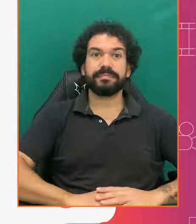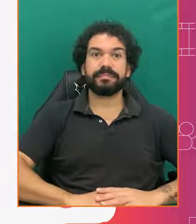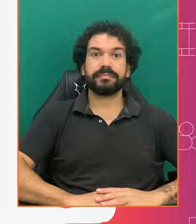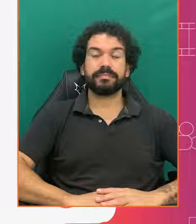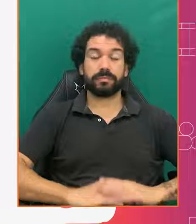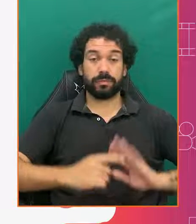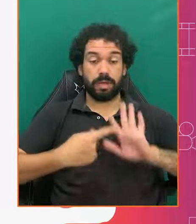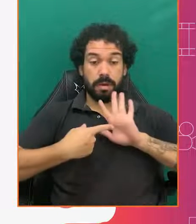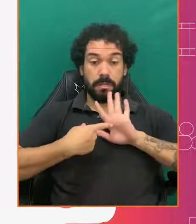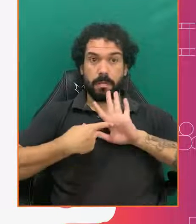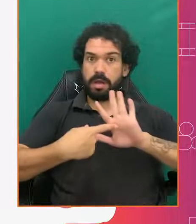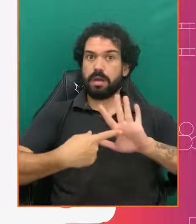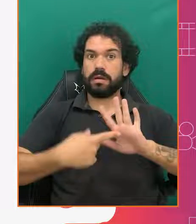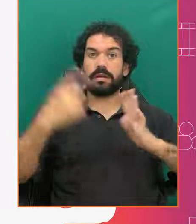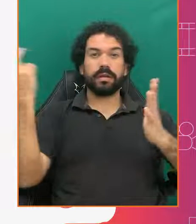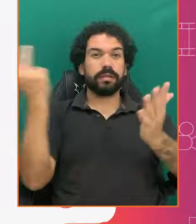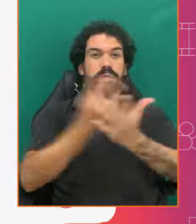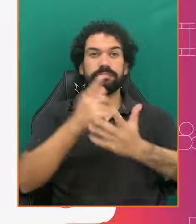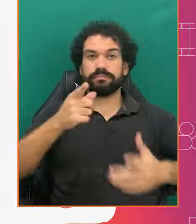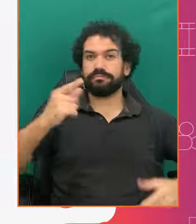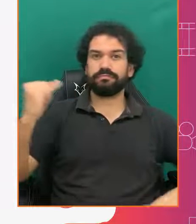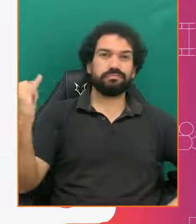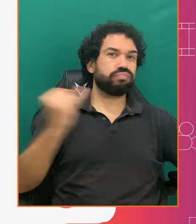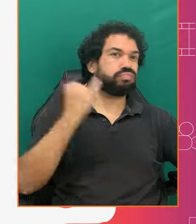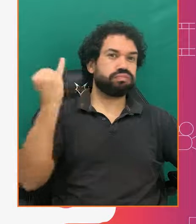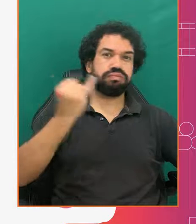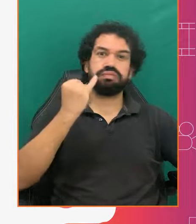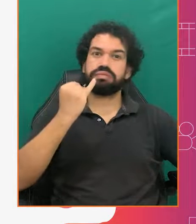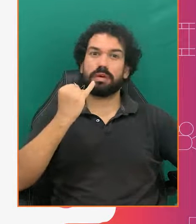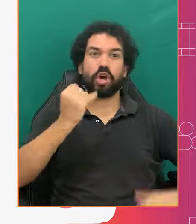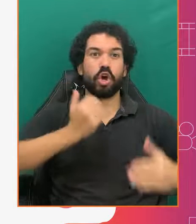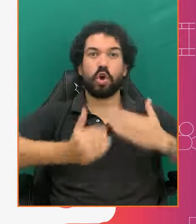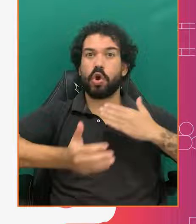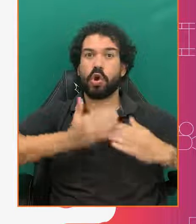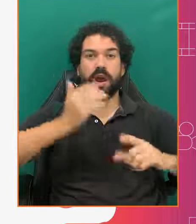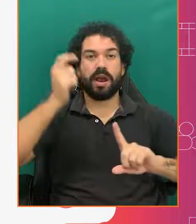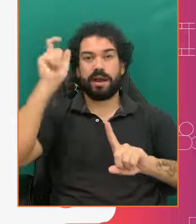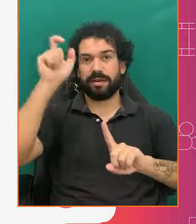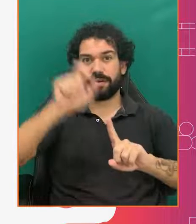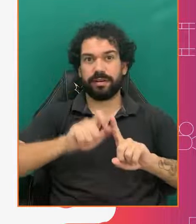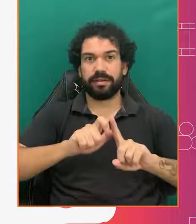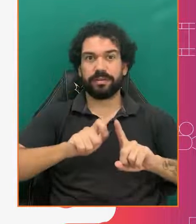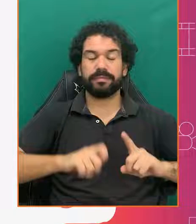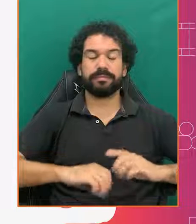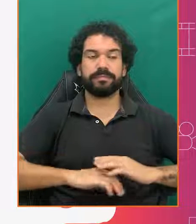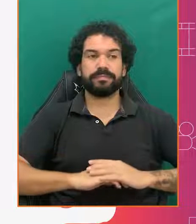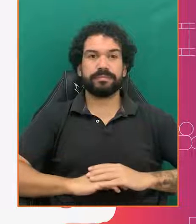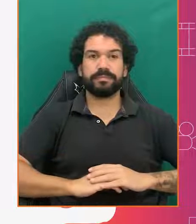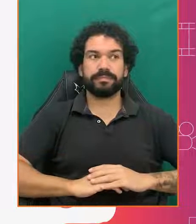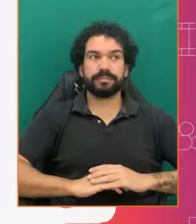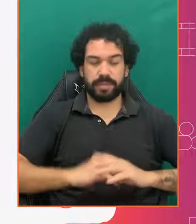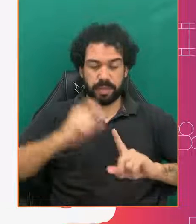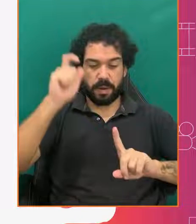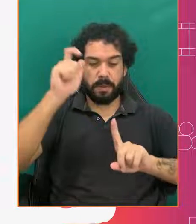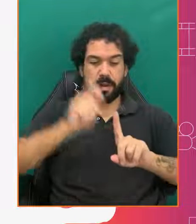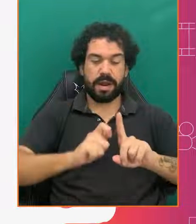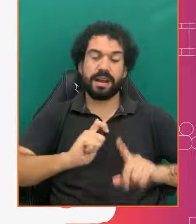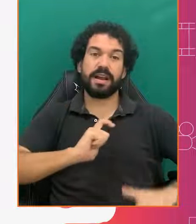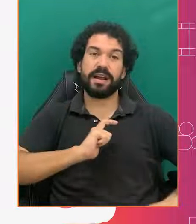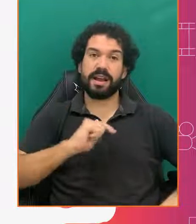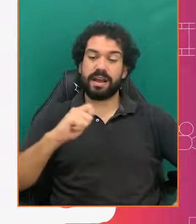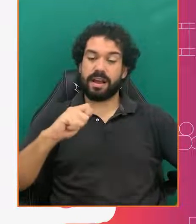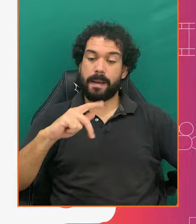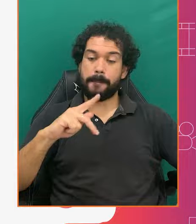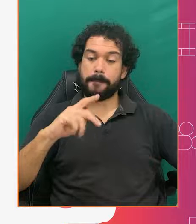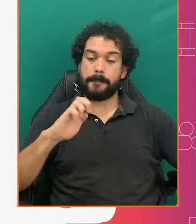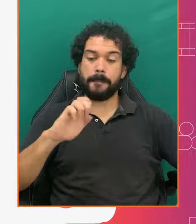A apresentação é sempre fundamental para qualquer personagem. Um personagem que tem